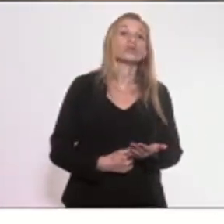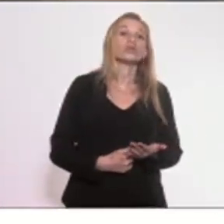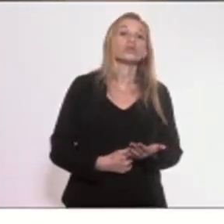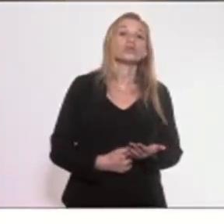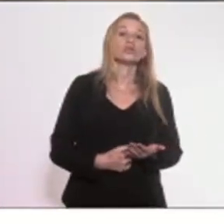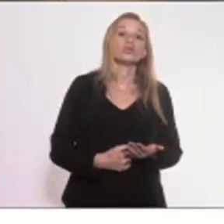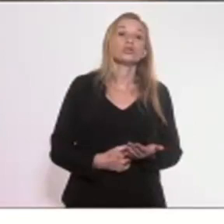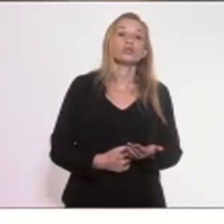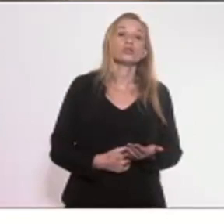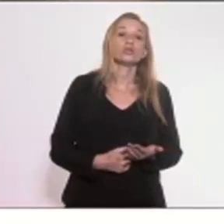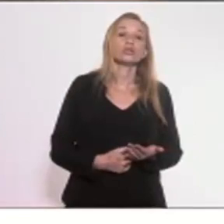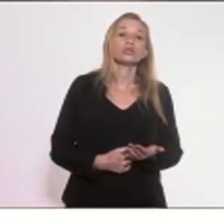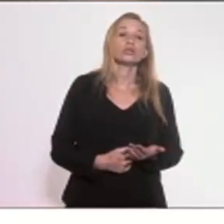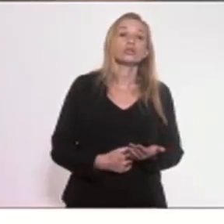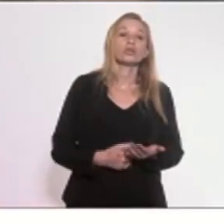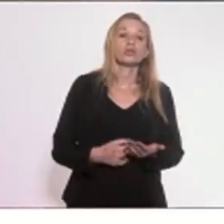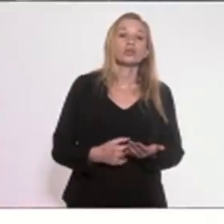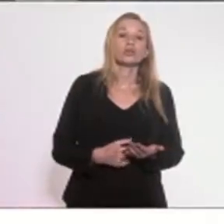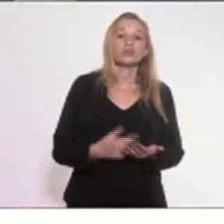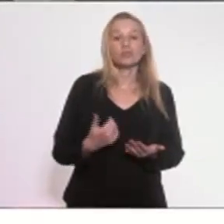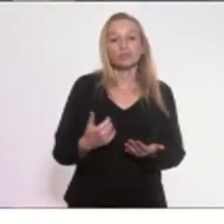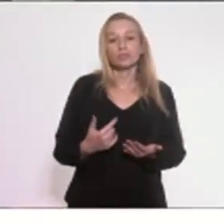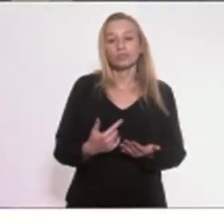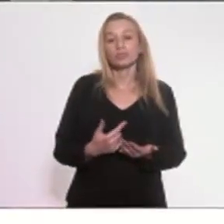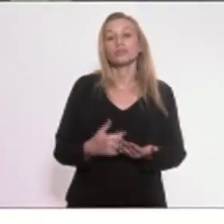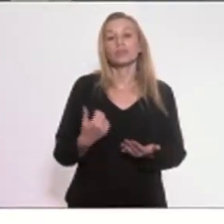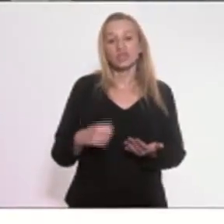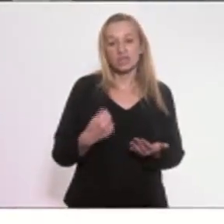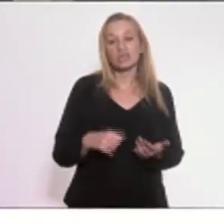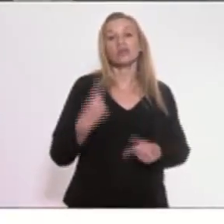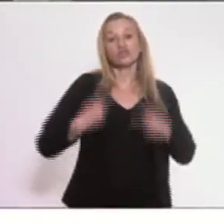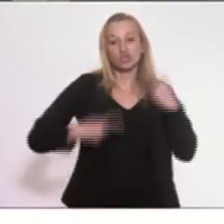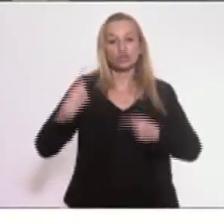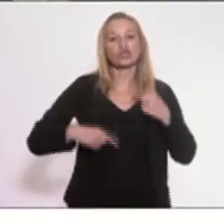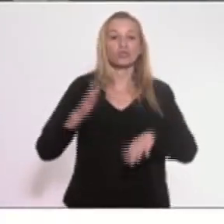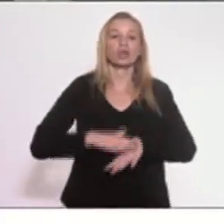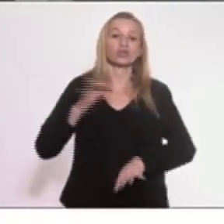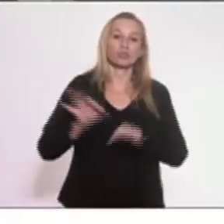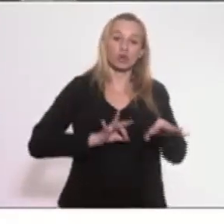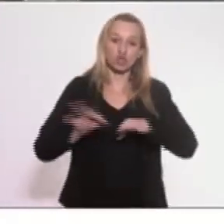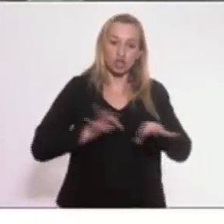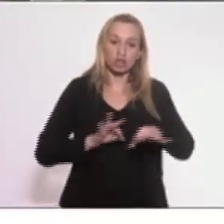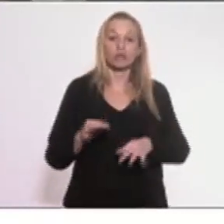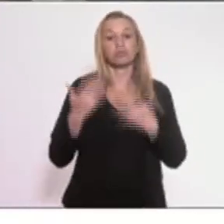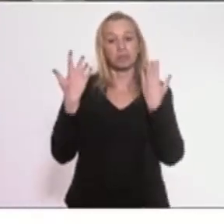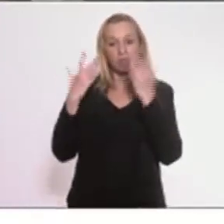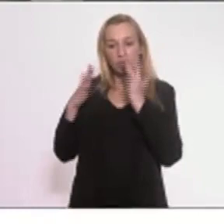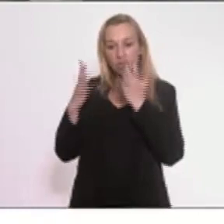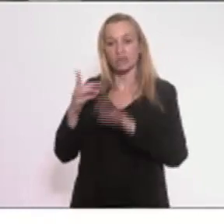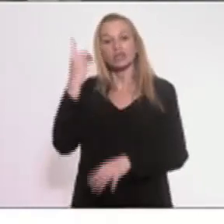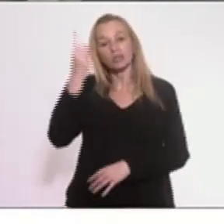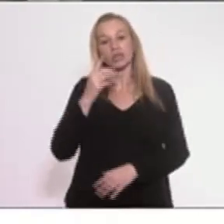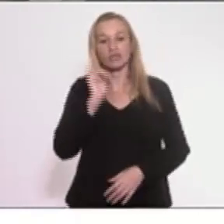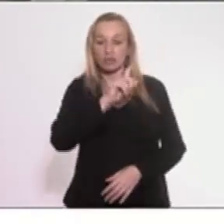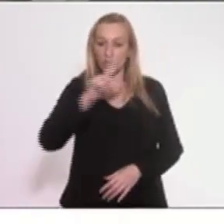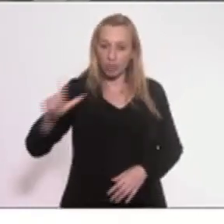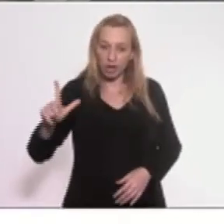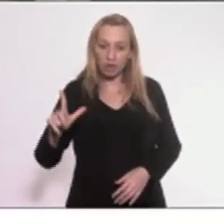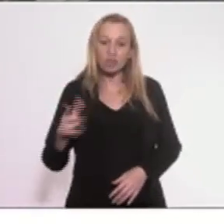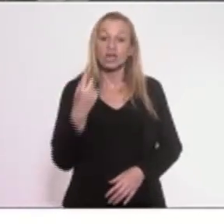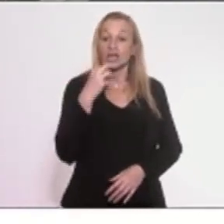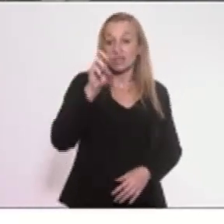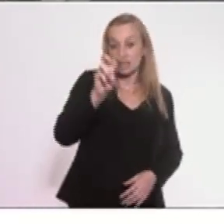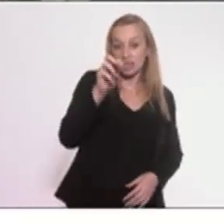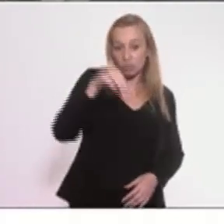nós estamos ferindo o devido processo regimental. Precisamos discutir mais o projeto. Eu elogiei o deputado Felipe Albel, que em